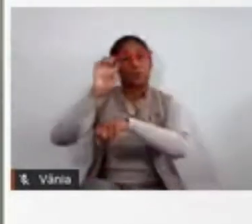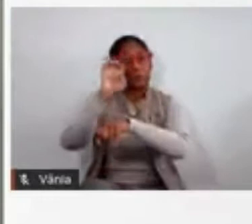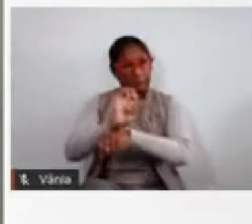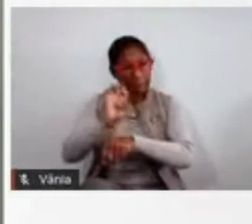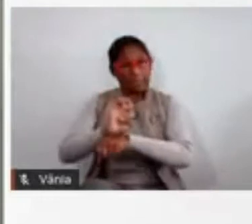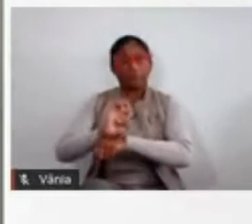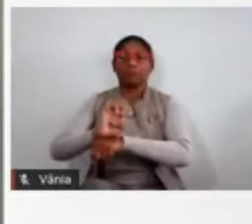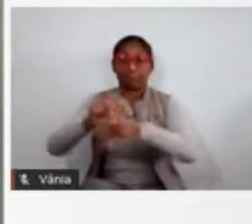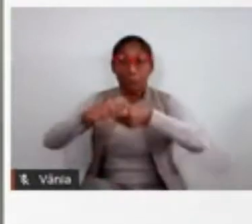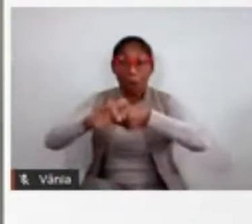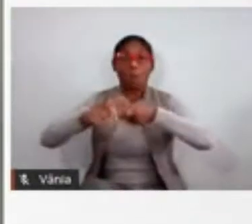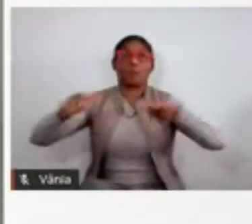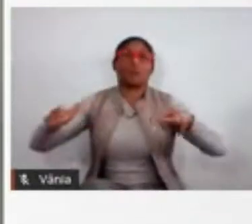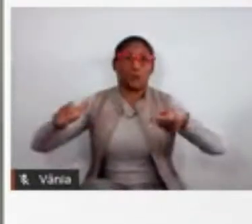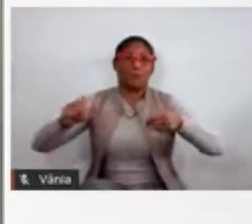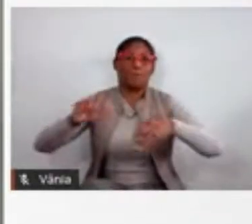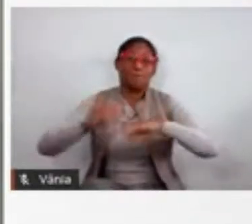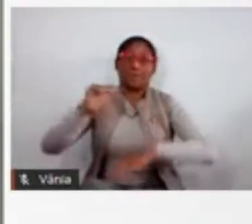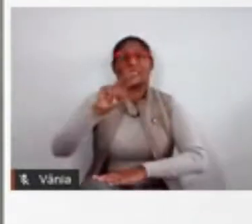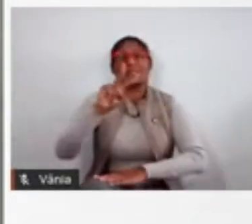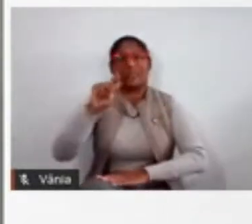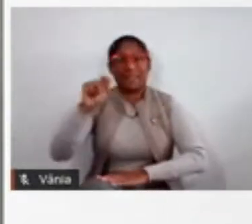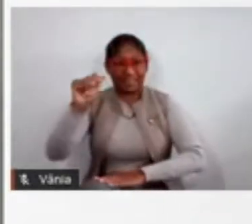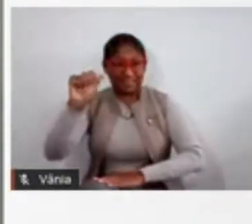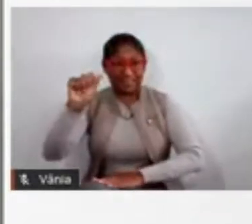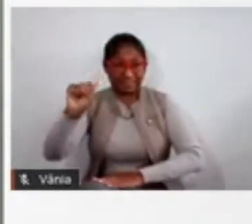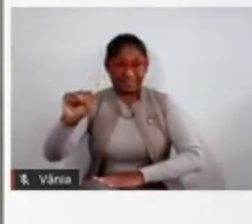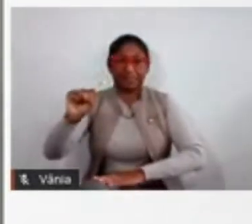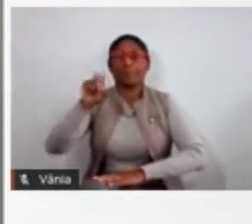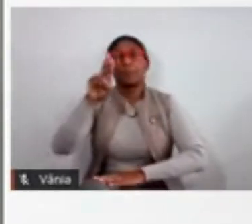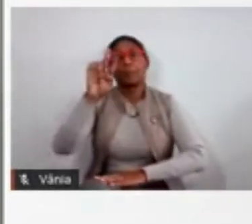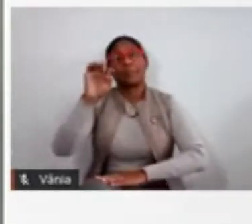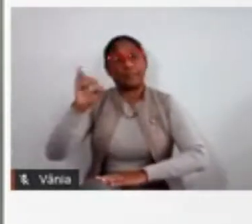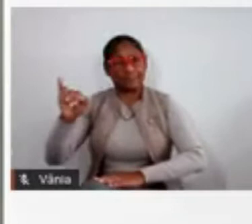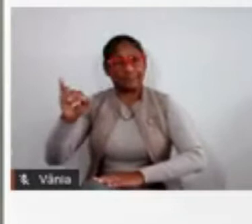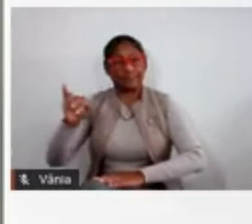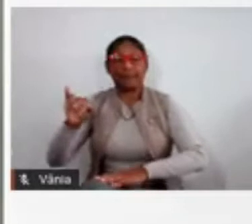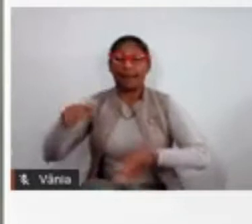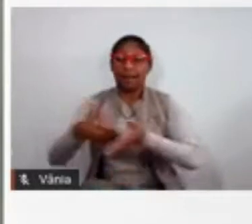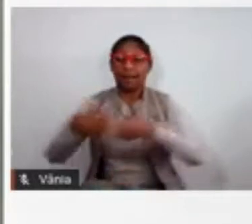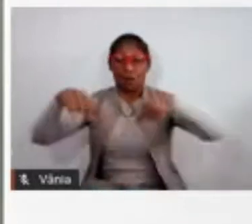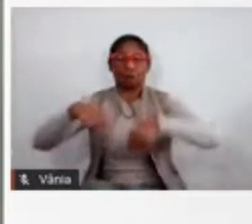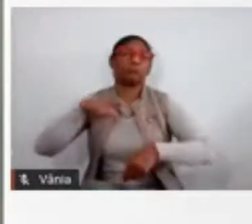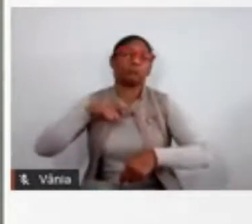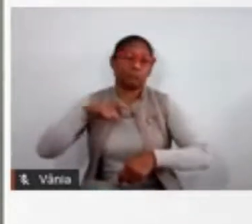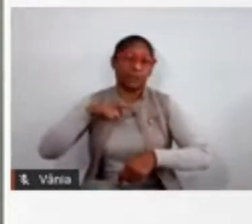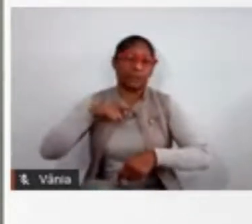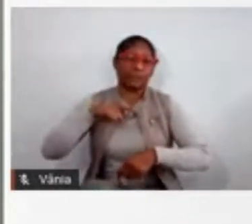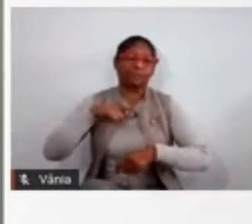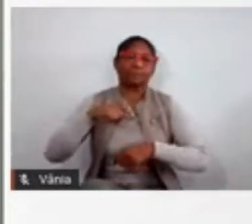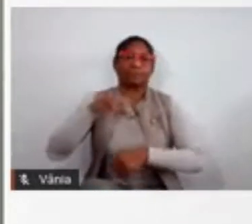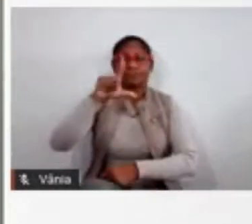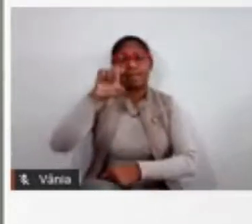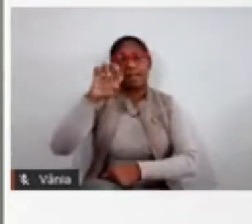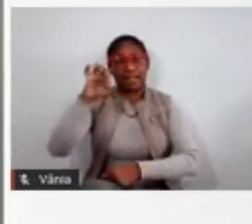viabilizar esse aumento de UTIs, o que nos permite, né, ter ainda a disponibilidade de leitos. Mas se